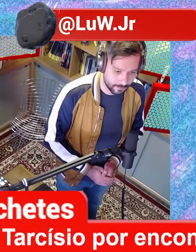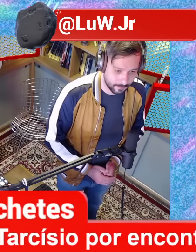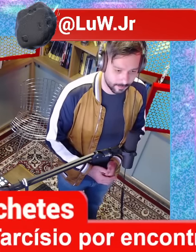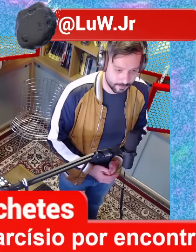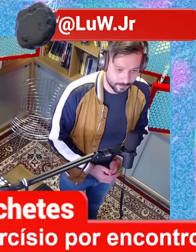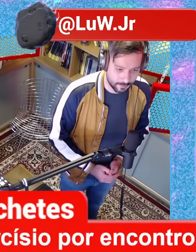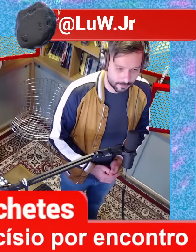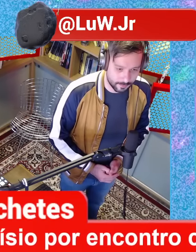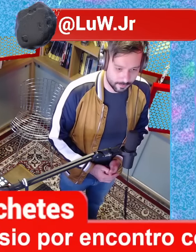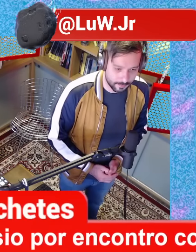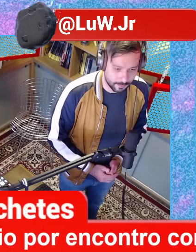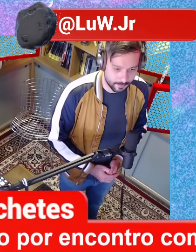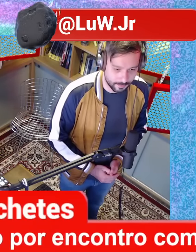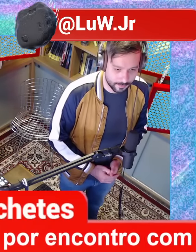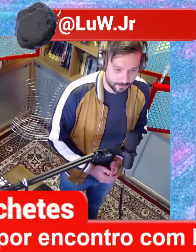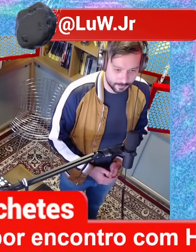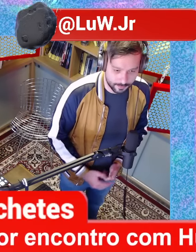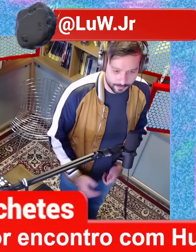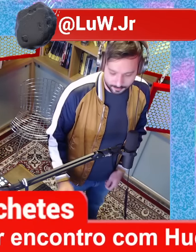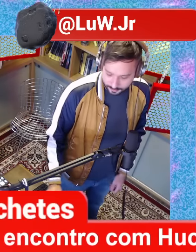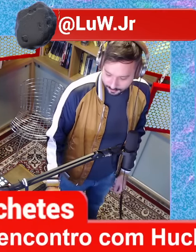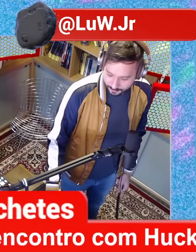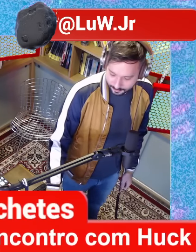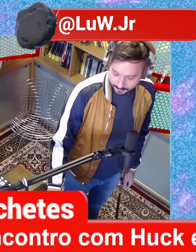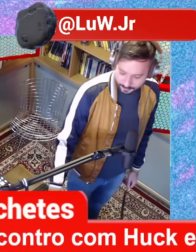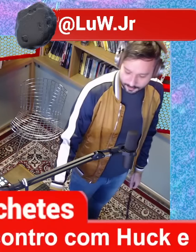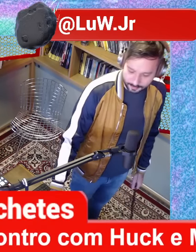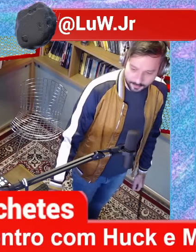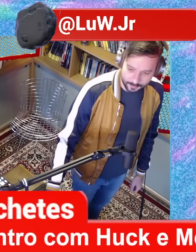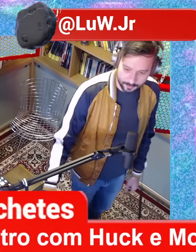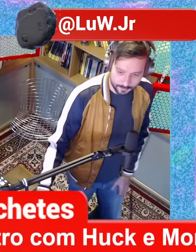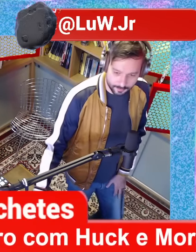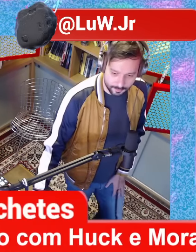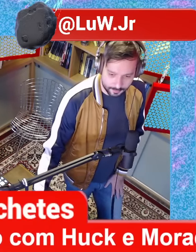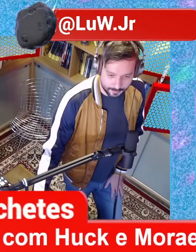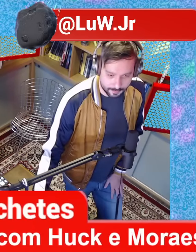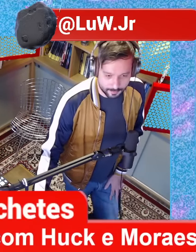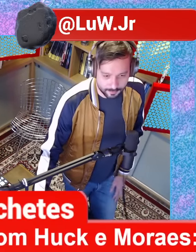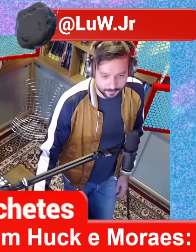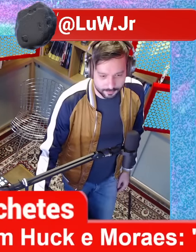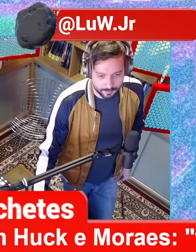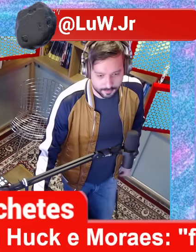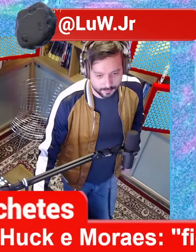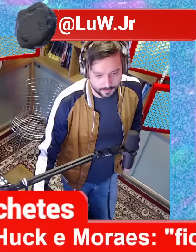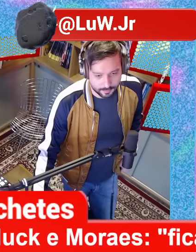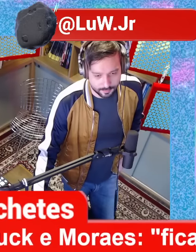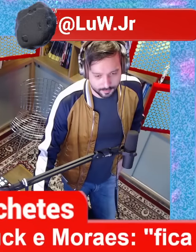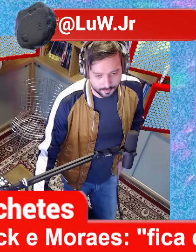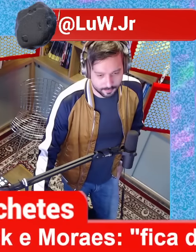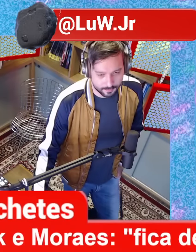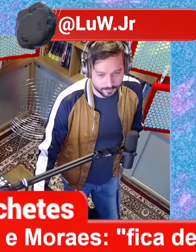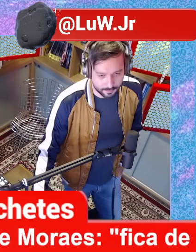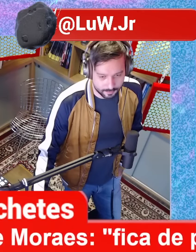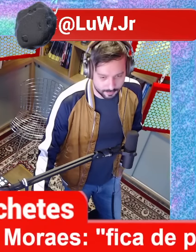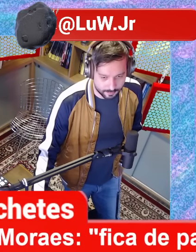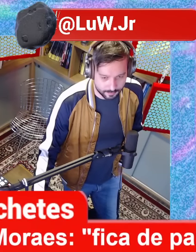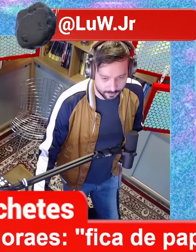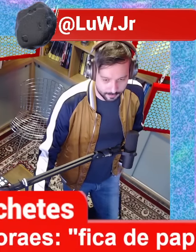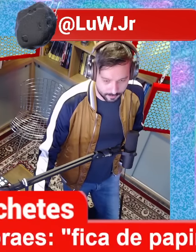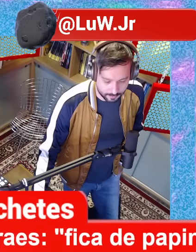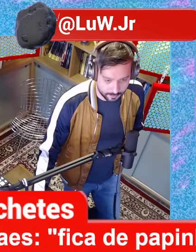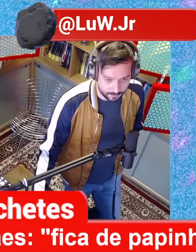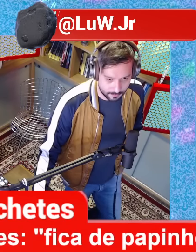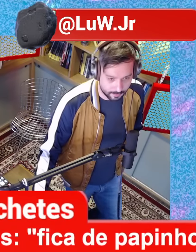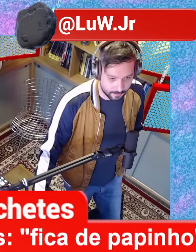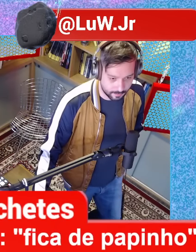entrevista ele chega a criticar aí o Tarcísio de várias formas especialmente por se apresentar